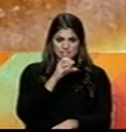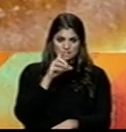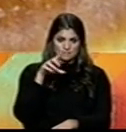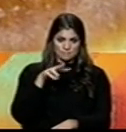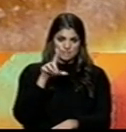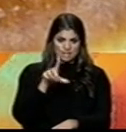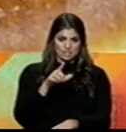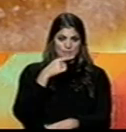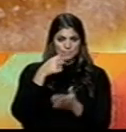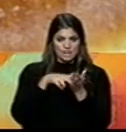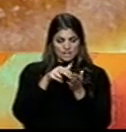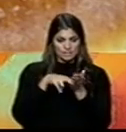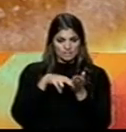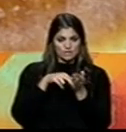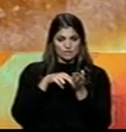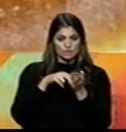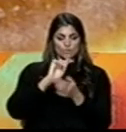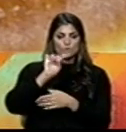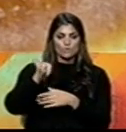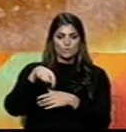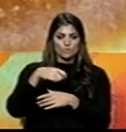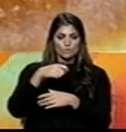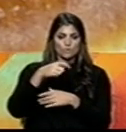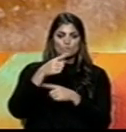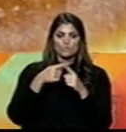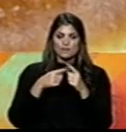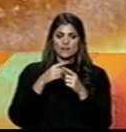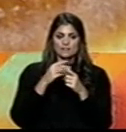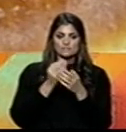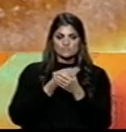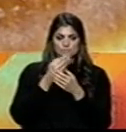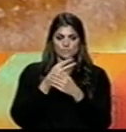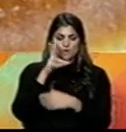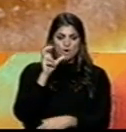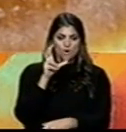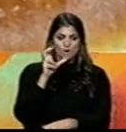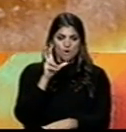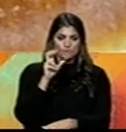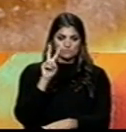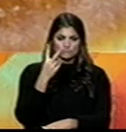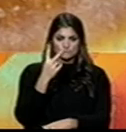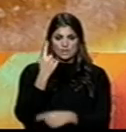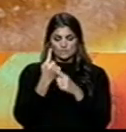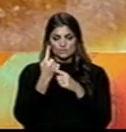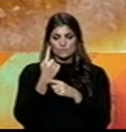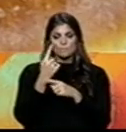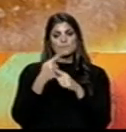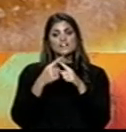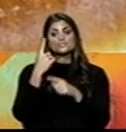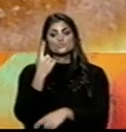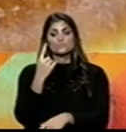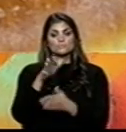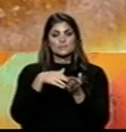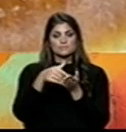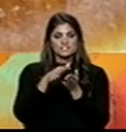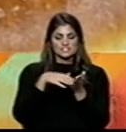60 ml, mel é a tal colher de sopa meia que dizias. Meia colher de sopa, é meia. Meia só? Sim, só meia colher de sopa. Uma meia feita, outra meia por fazer. Ovos. Diga lá, minha